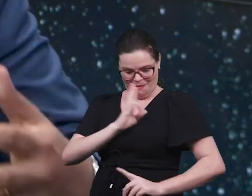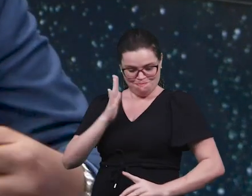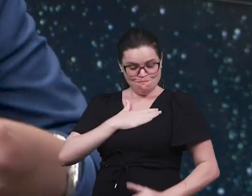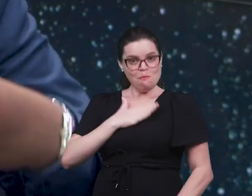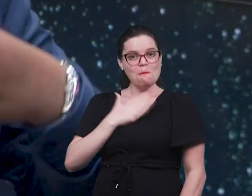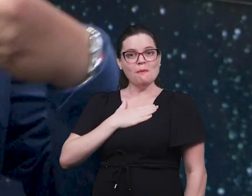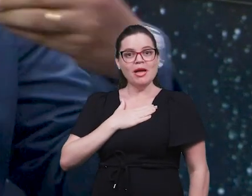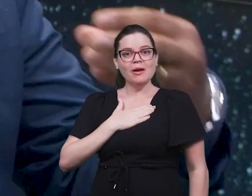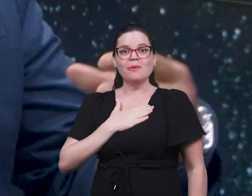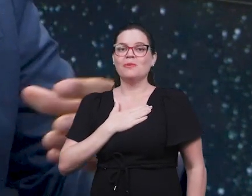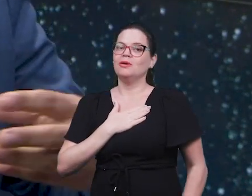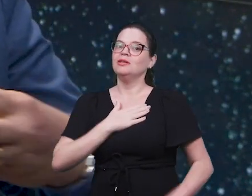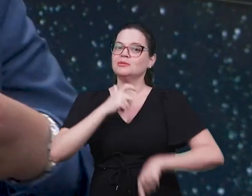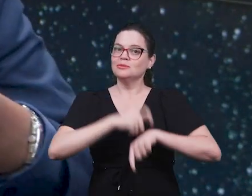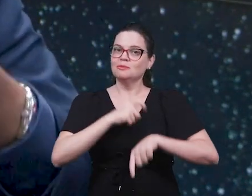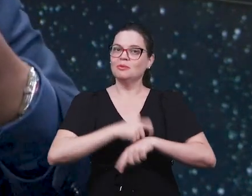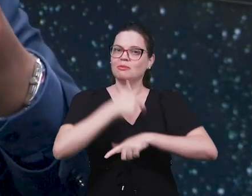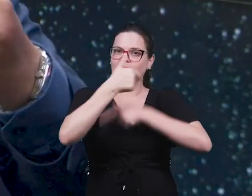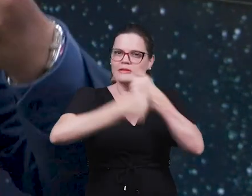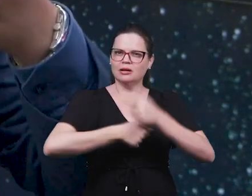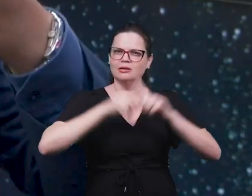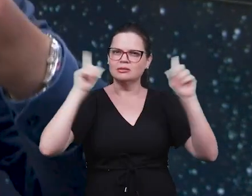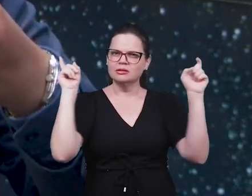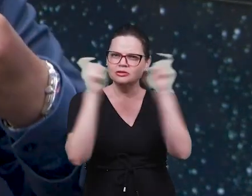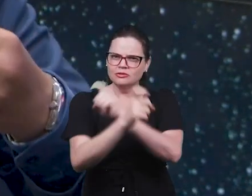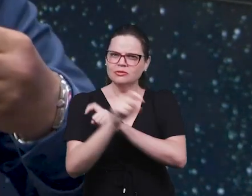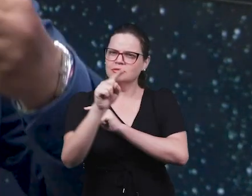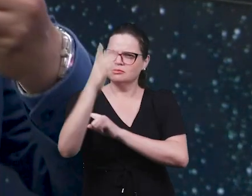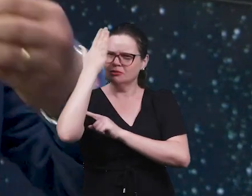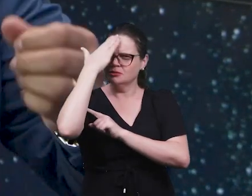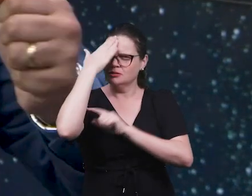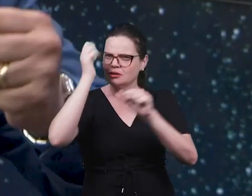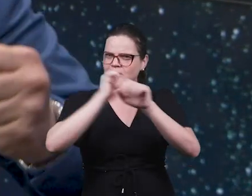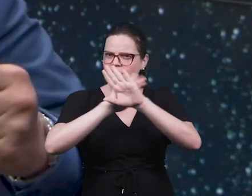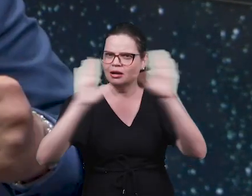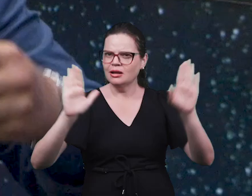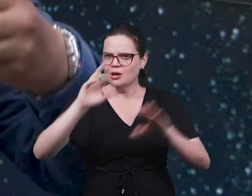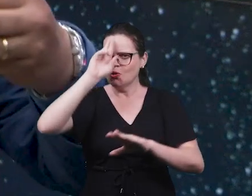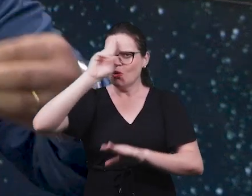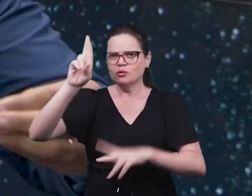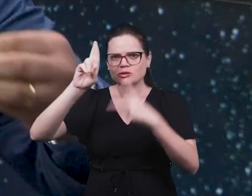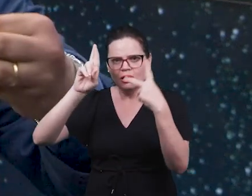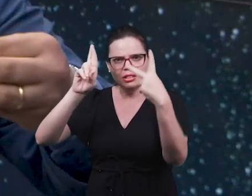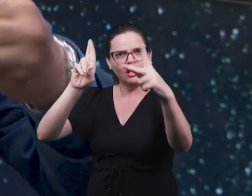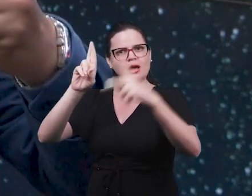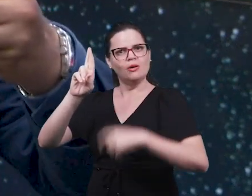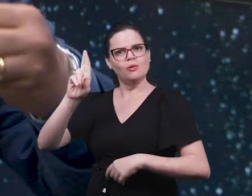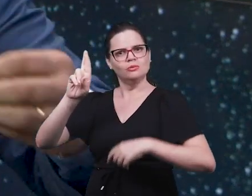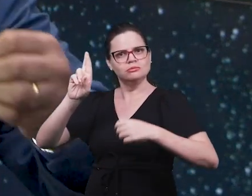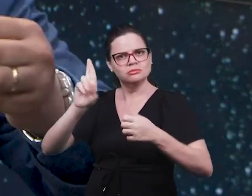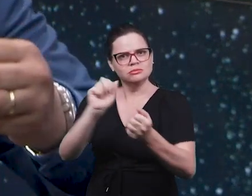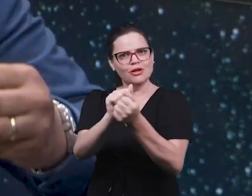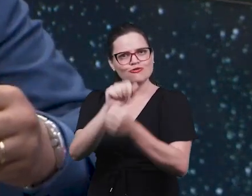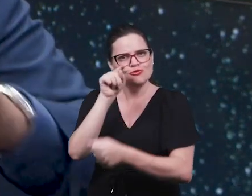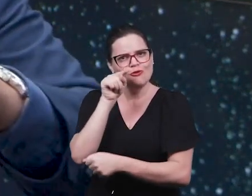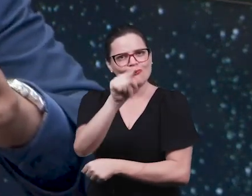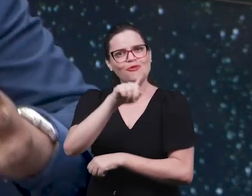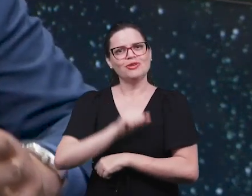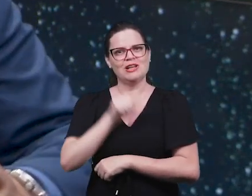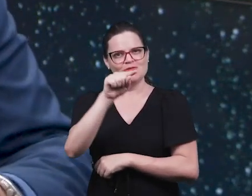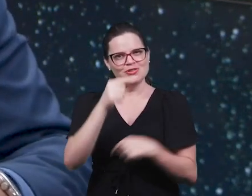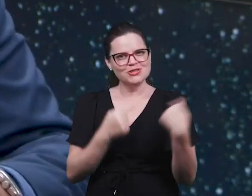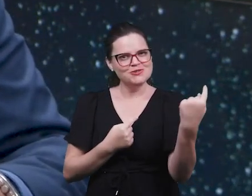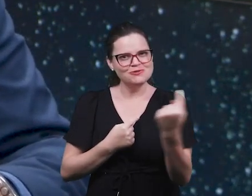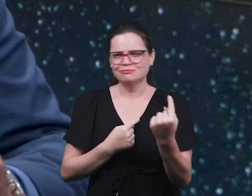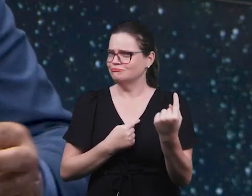vier o problema, a tribulação, você saiba, Ele é teu. Ele vai estar contigo, Ele vai caminhar com você. Você não vai